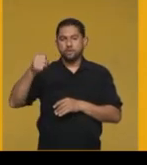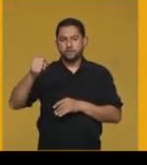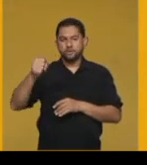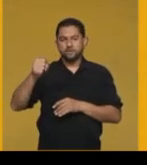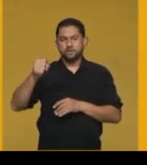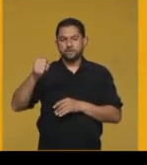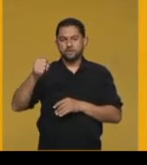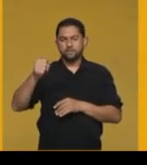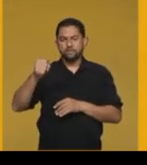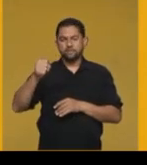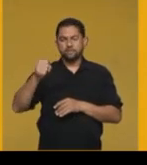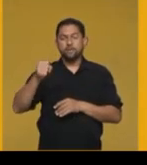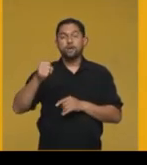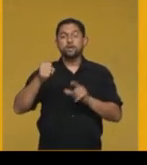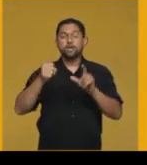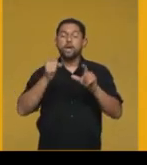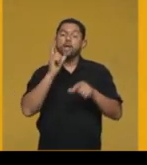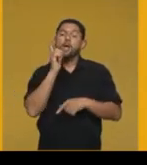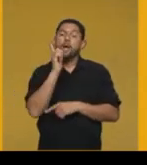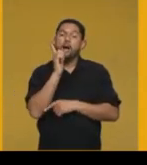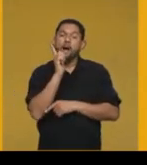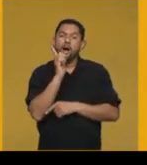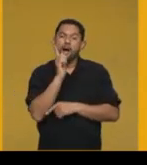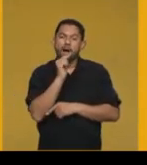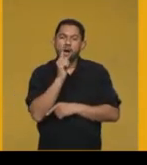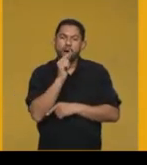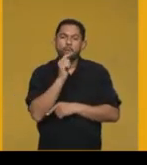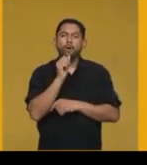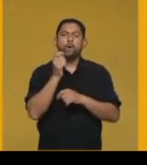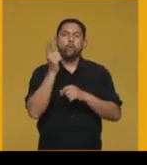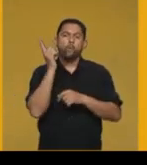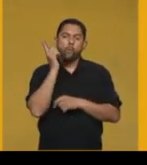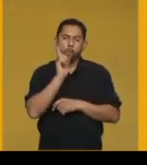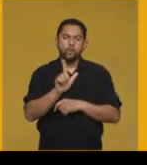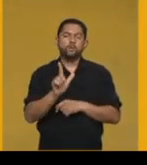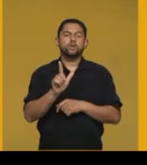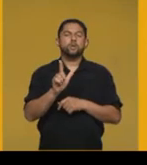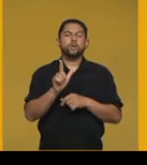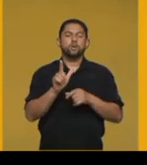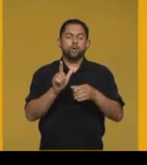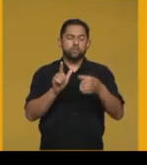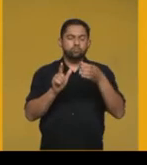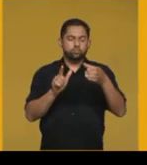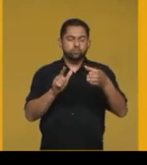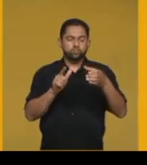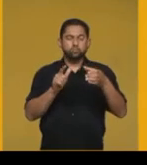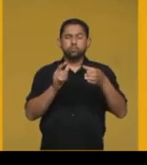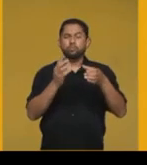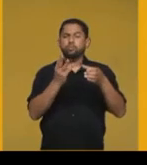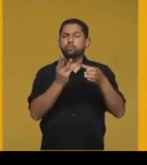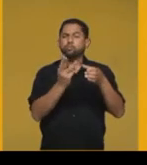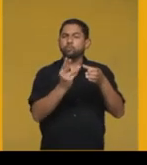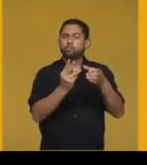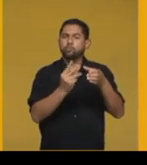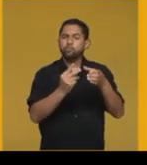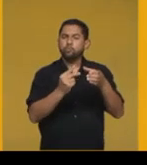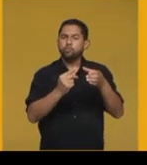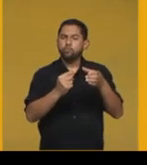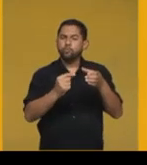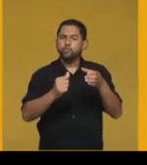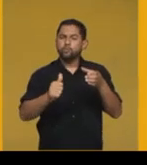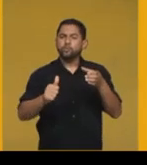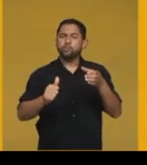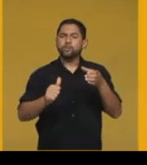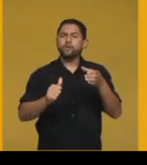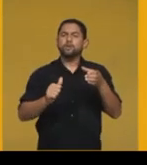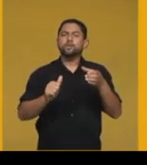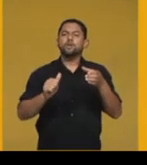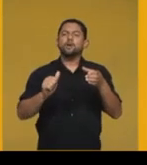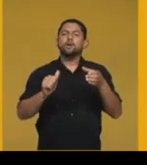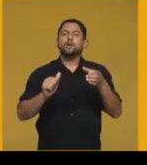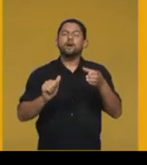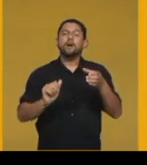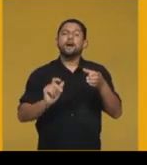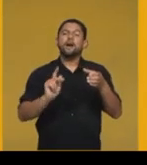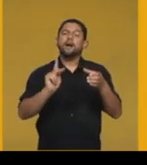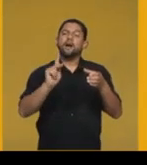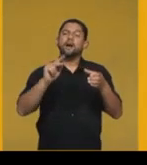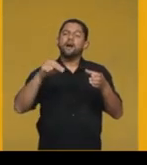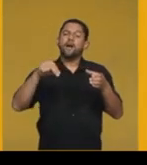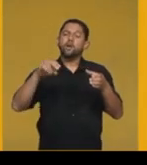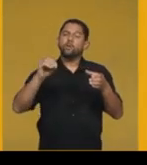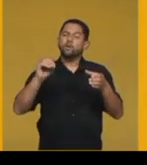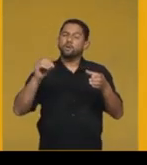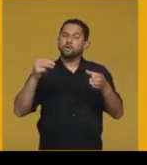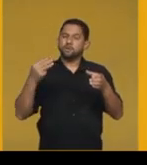de água, eu vou poder dissolver 60 gramas de KNO3. Se por acaso eu